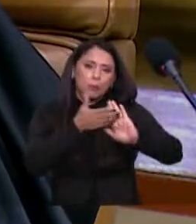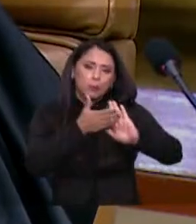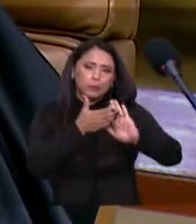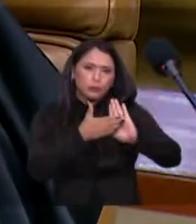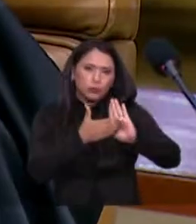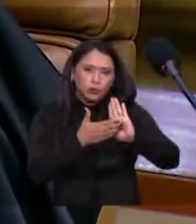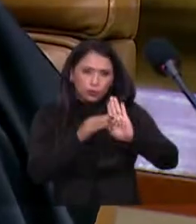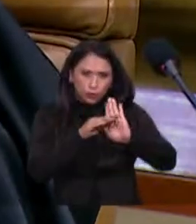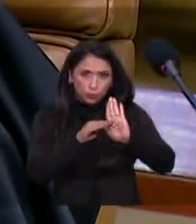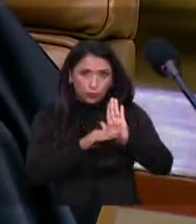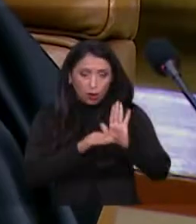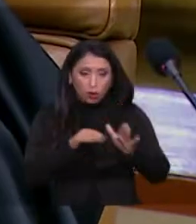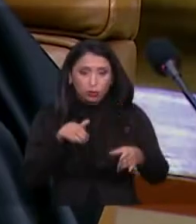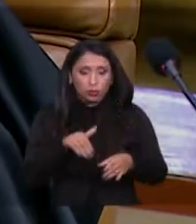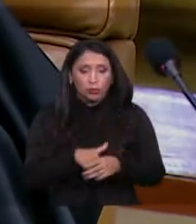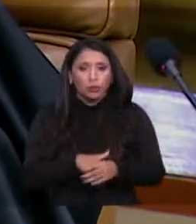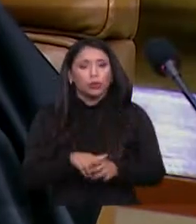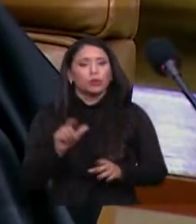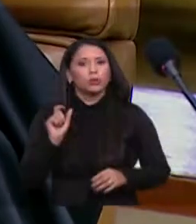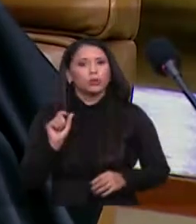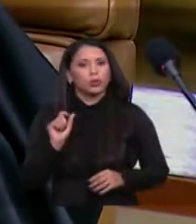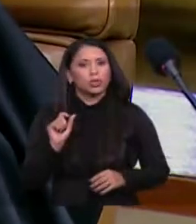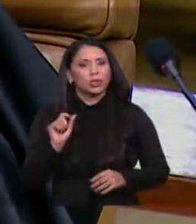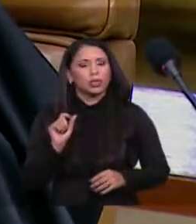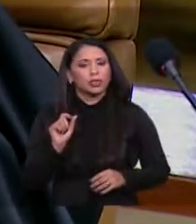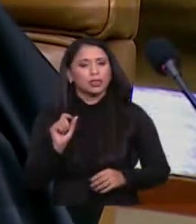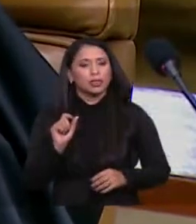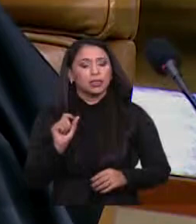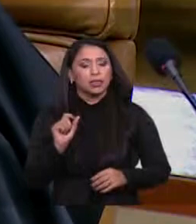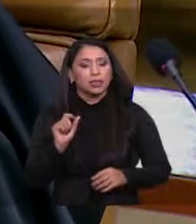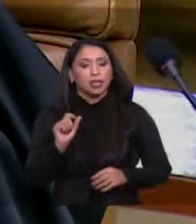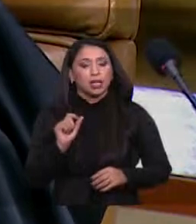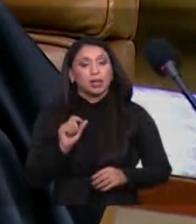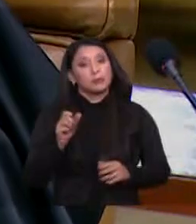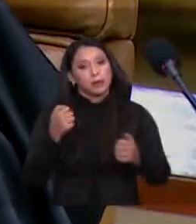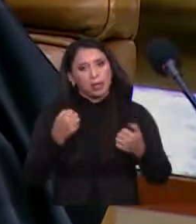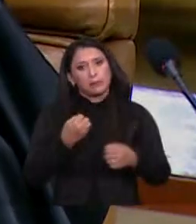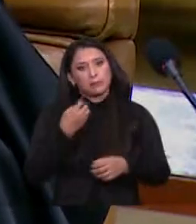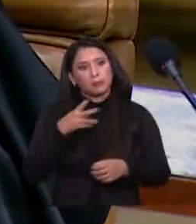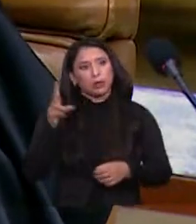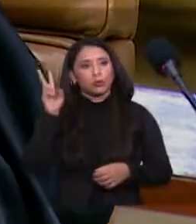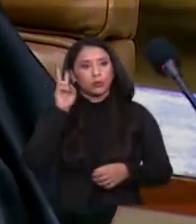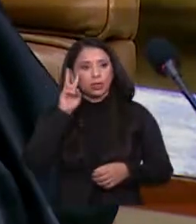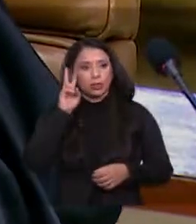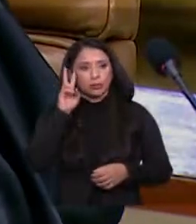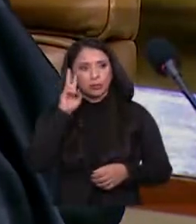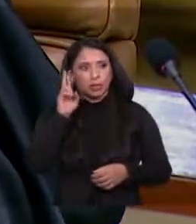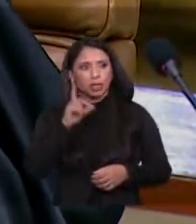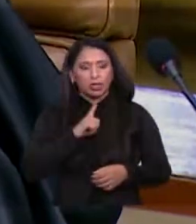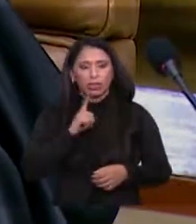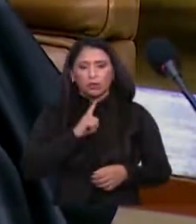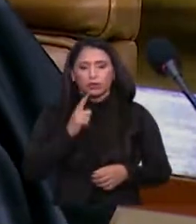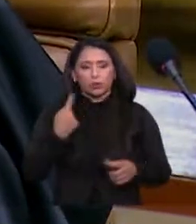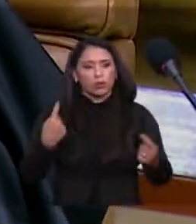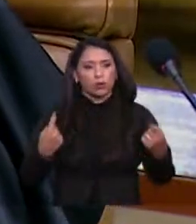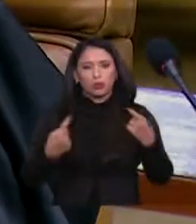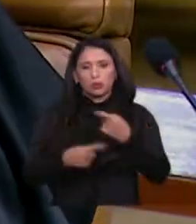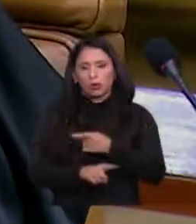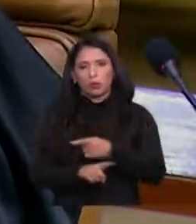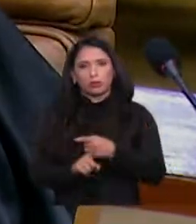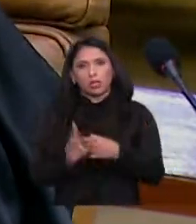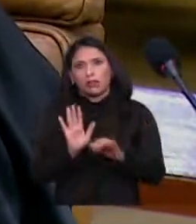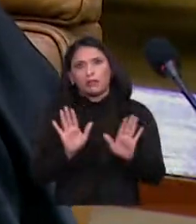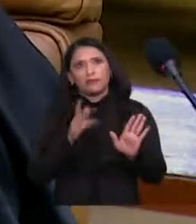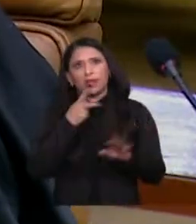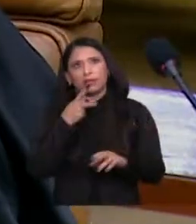no voto sendo que seja bom rememorar e obviamente não estão ameaçando começar o